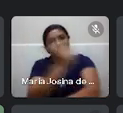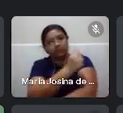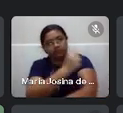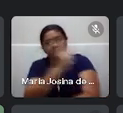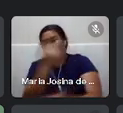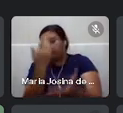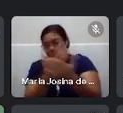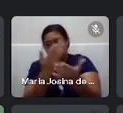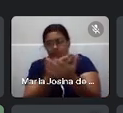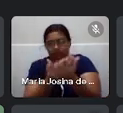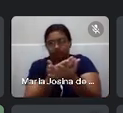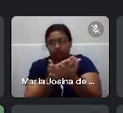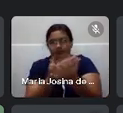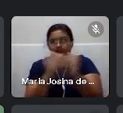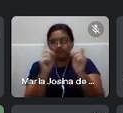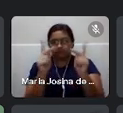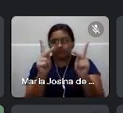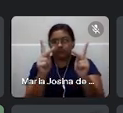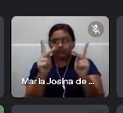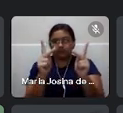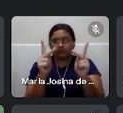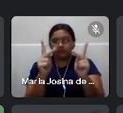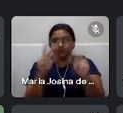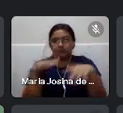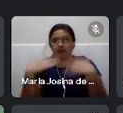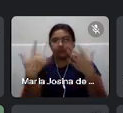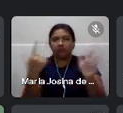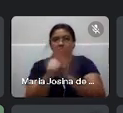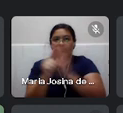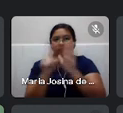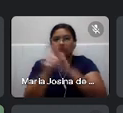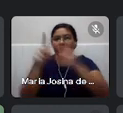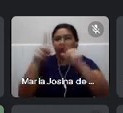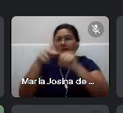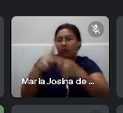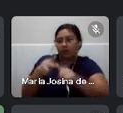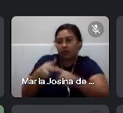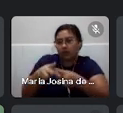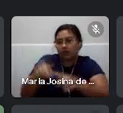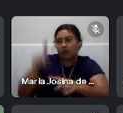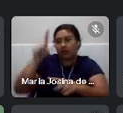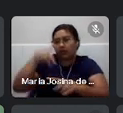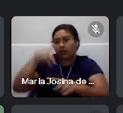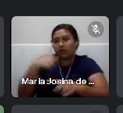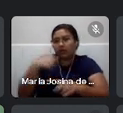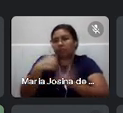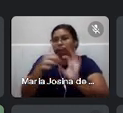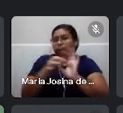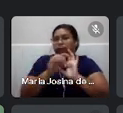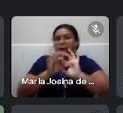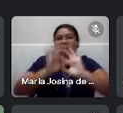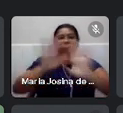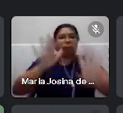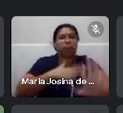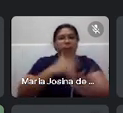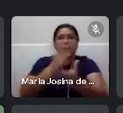tá? E essa questão de correção é algo que eu deixei livre para os meus tutores e